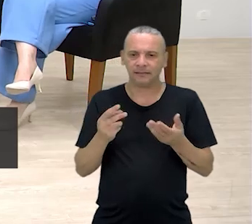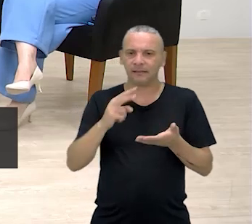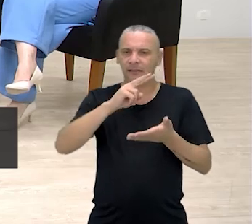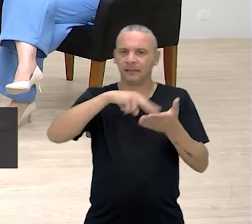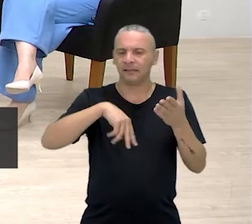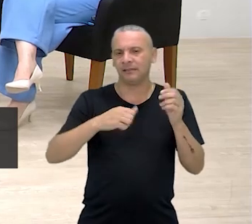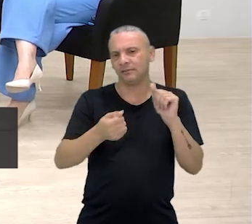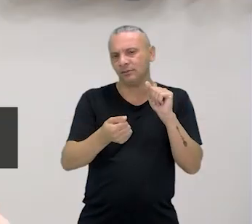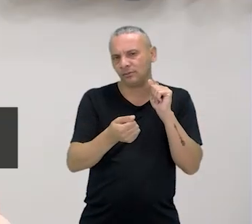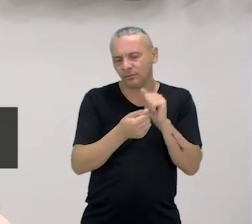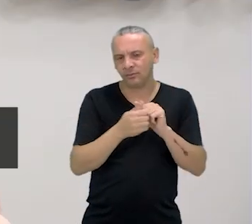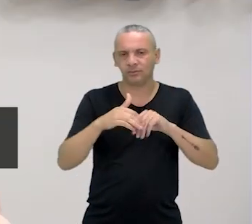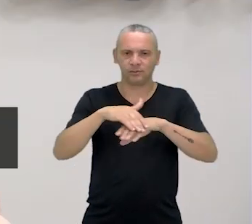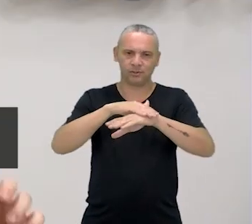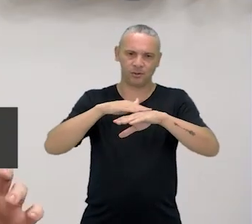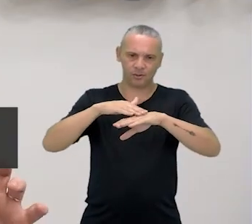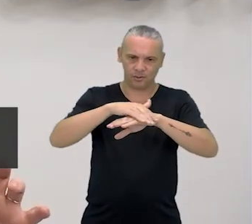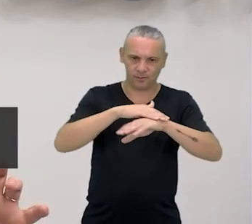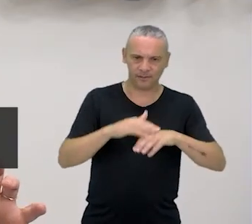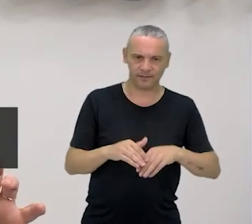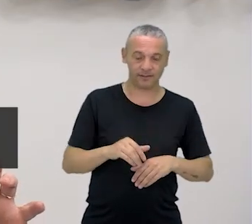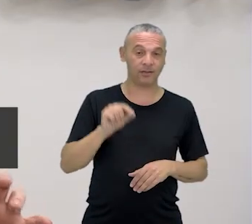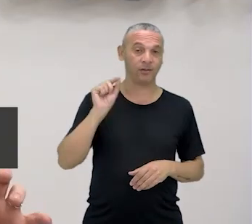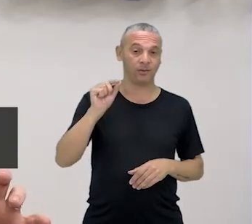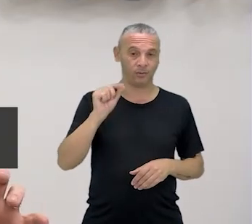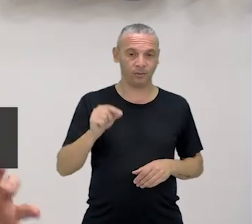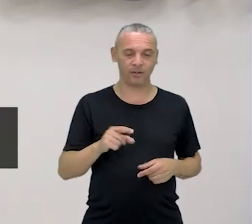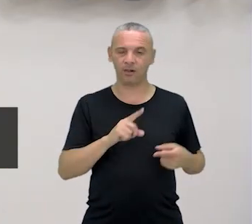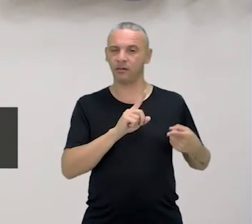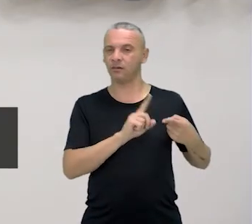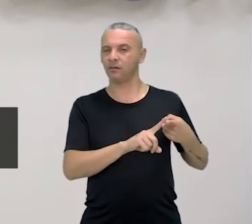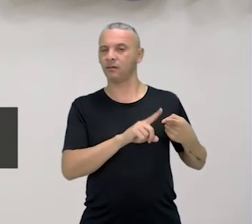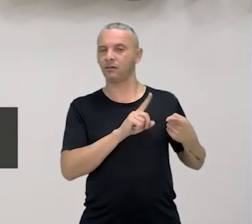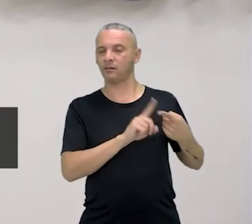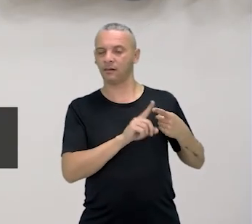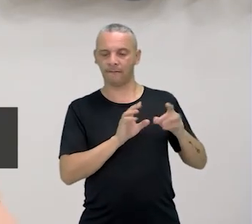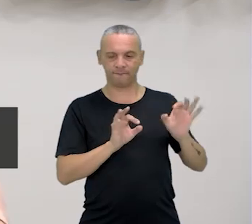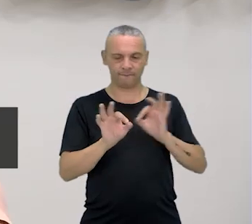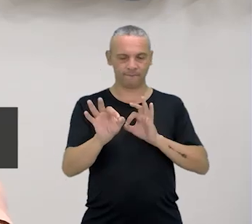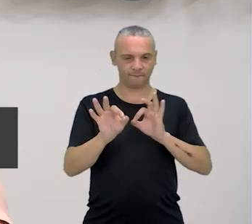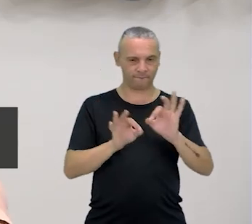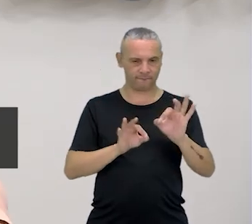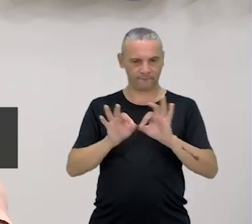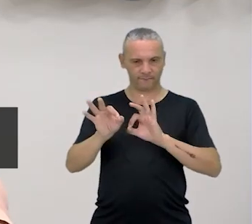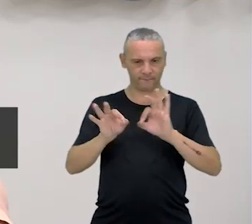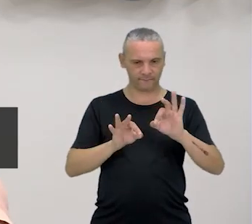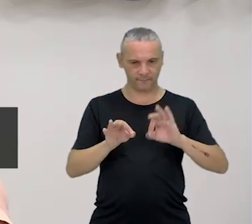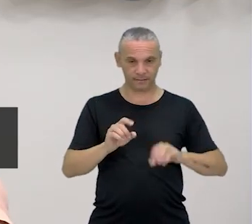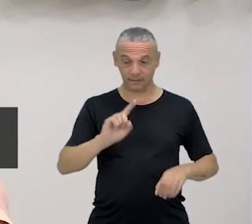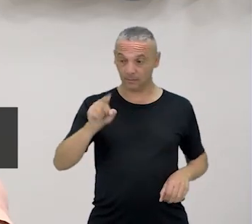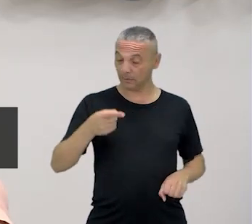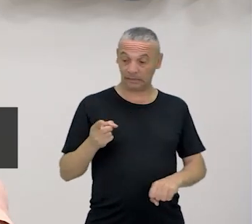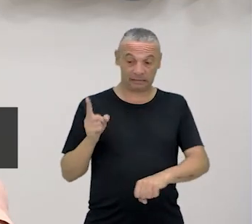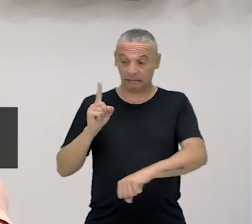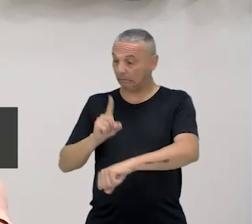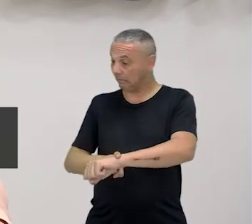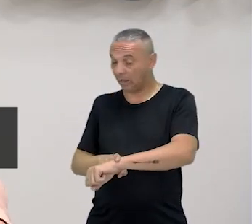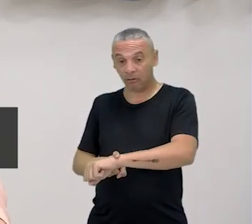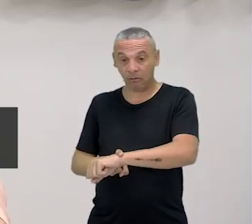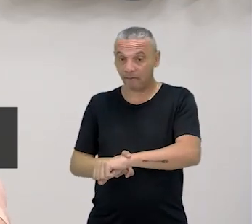junto, discute. Aquela cena da vingança, né? Ela tramou toda uma vingança. Depois, na hora